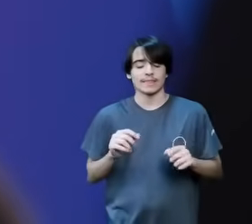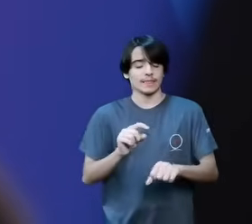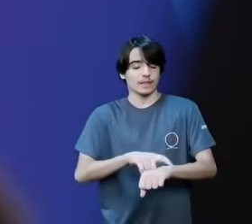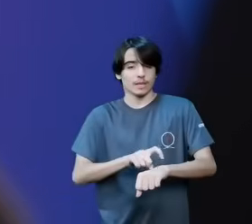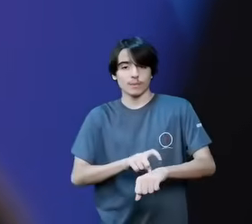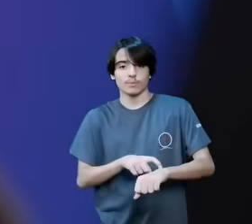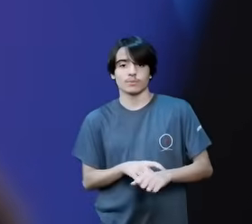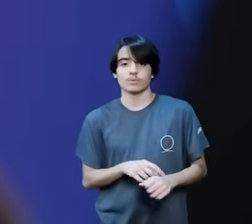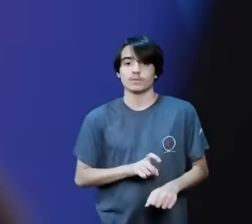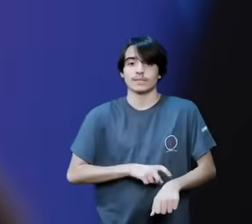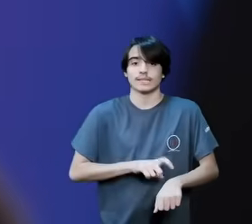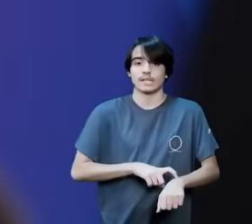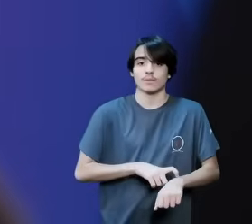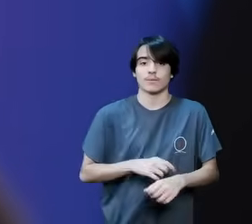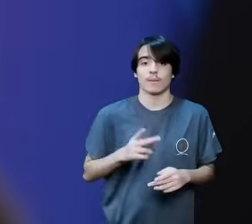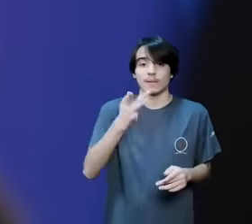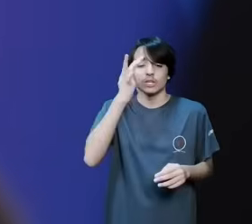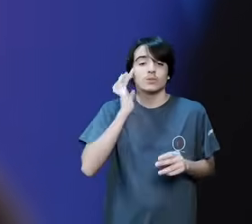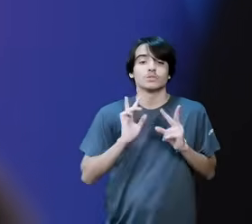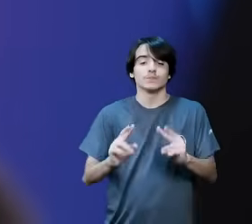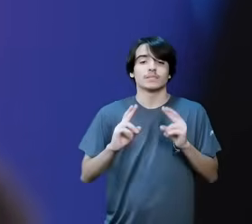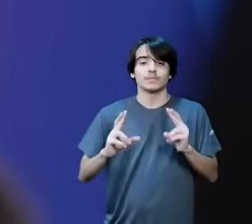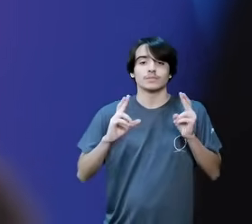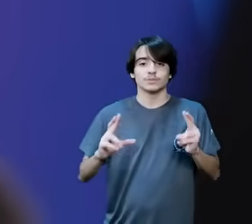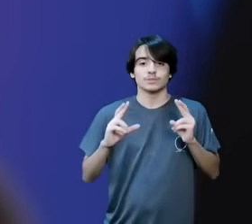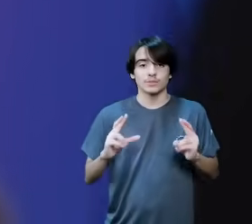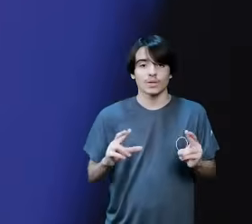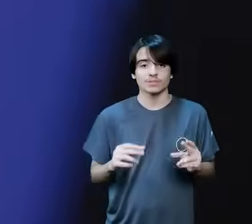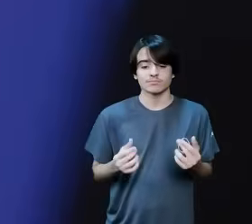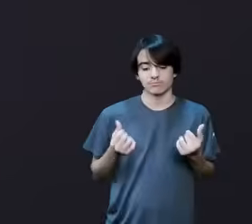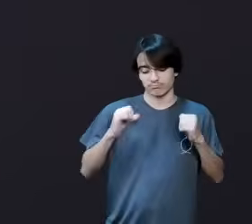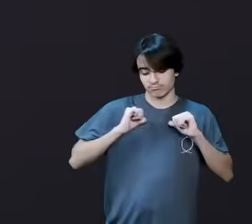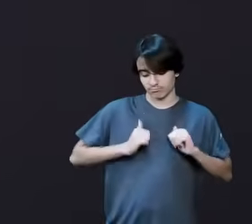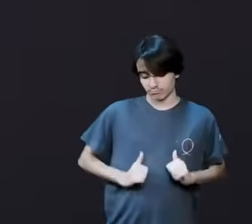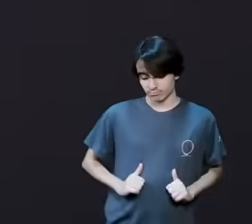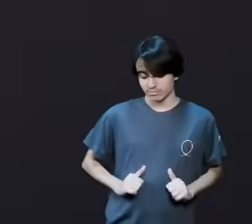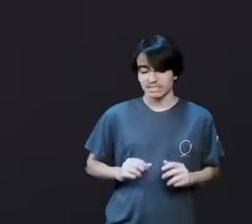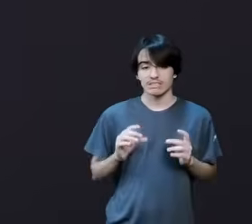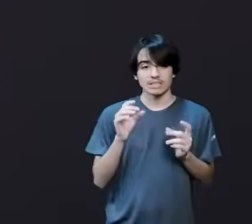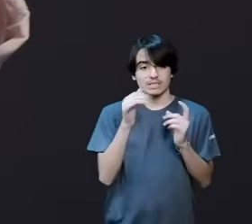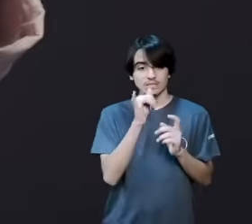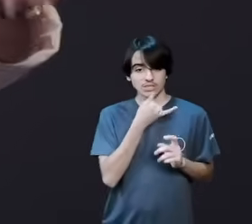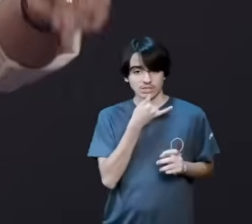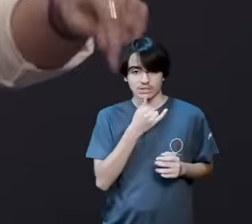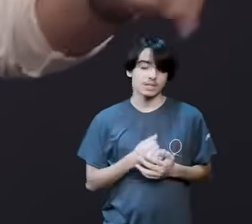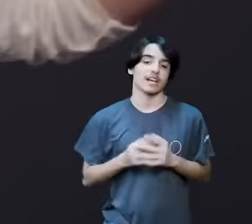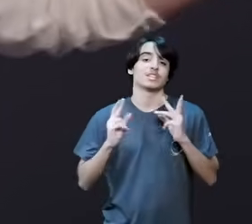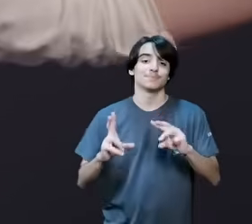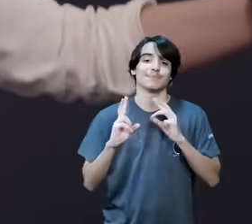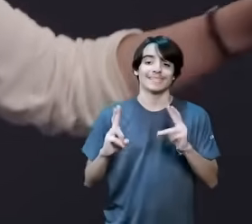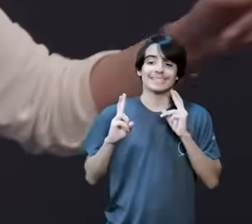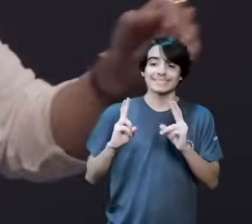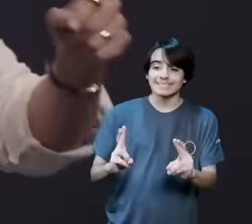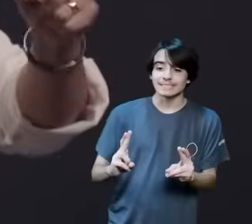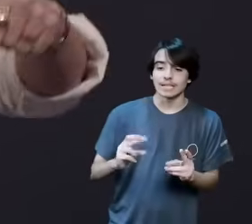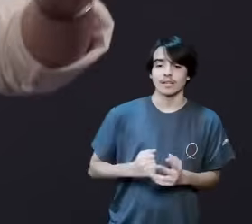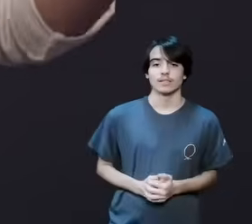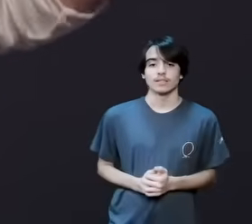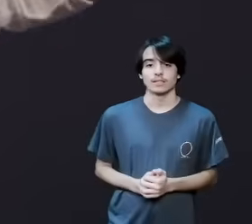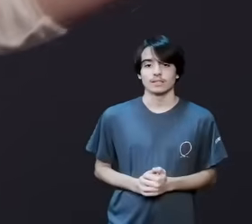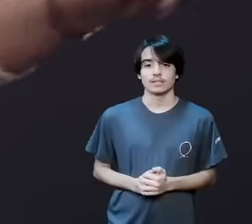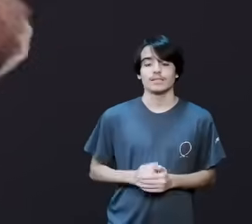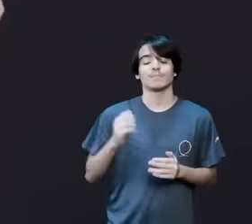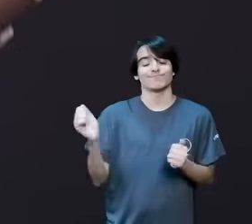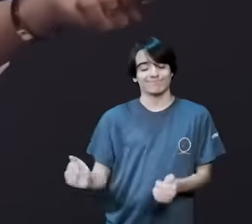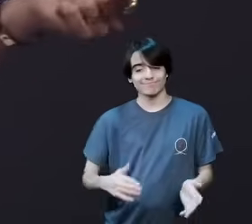O tempo ele faz uma pessoa esperançosa se tornar amarga dependendo do tempo. Salomão ele vai dizer que a esperança que se adia, ou seja, que